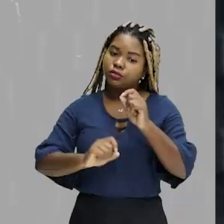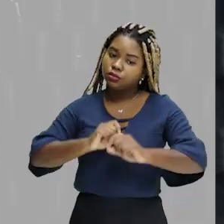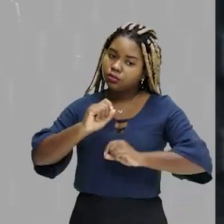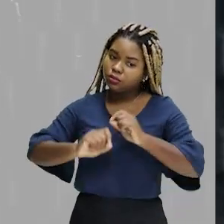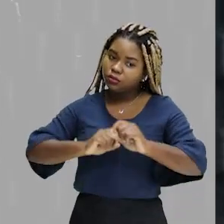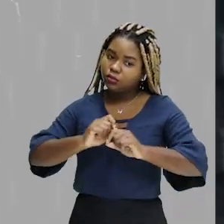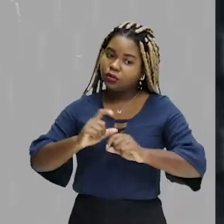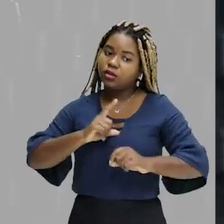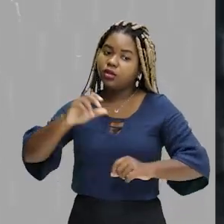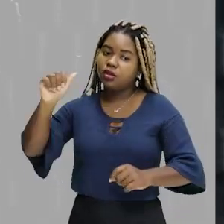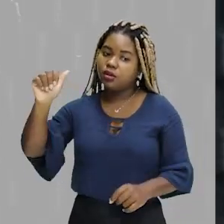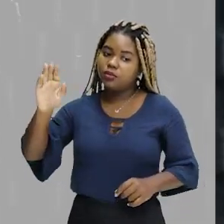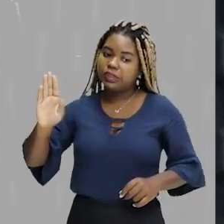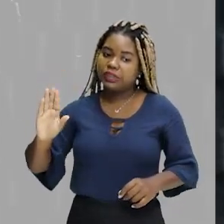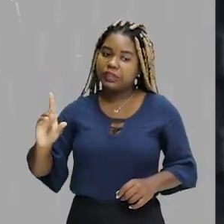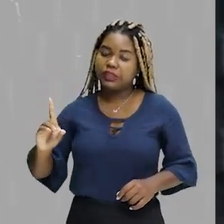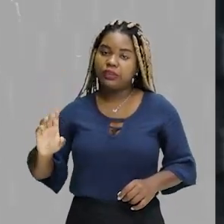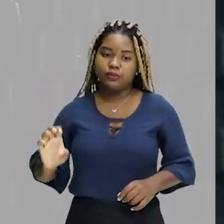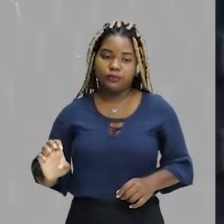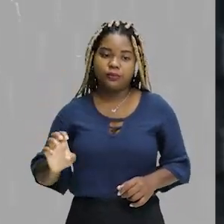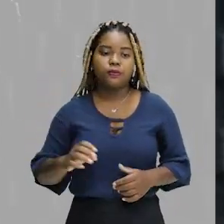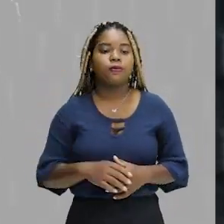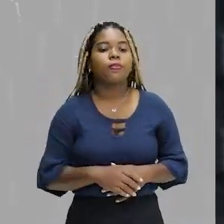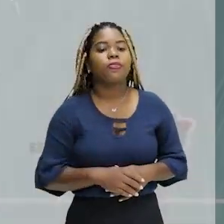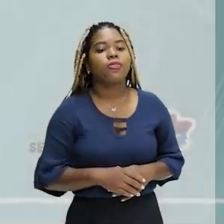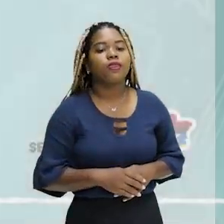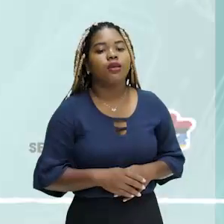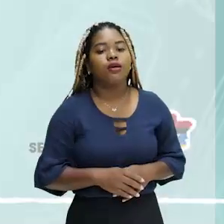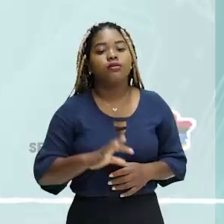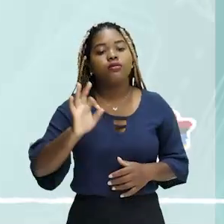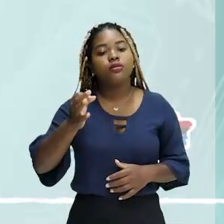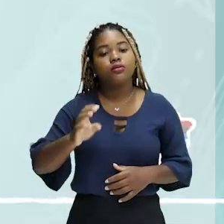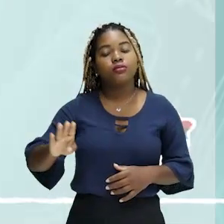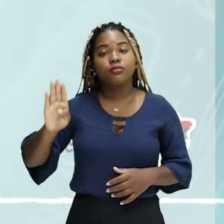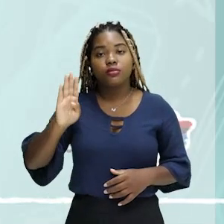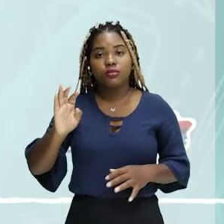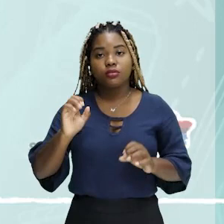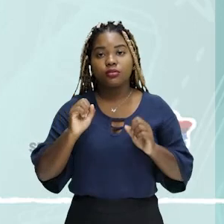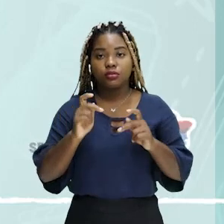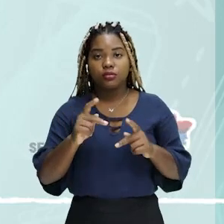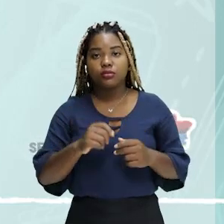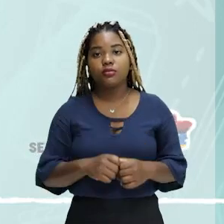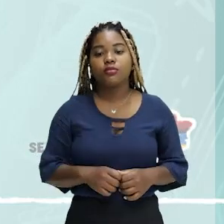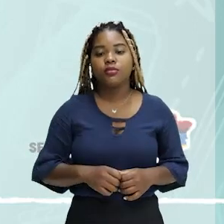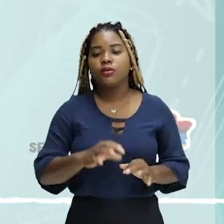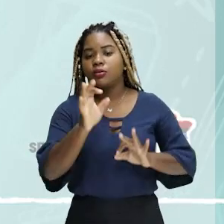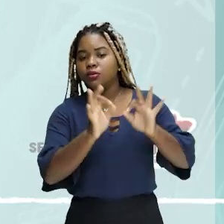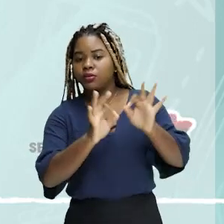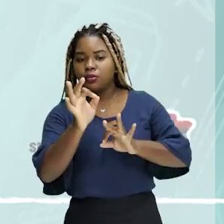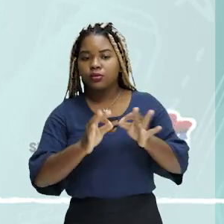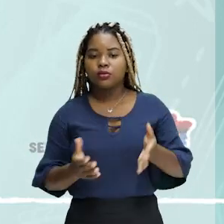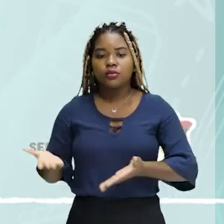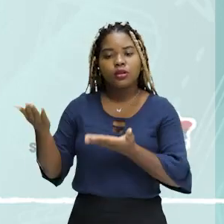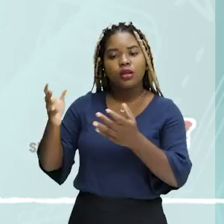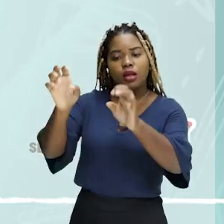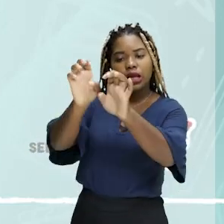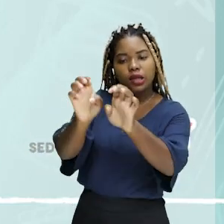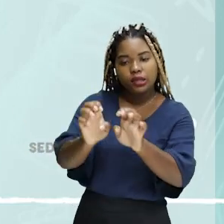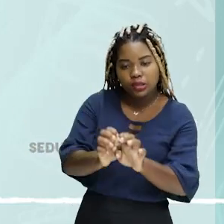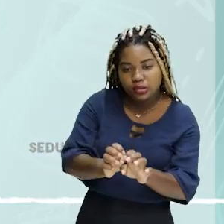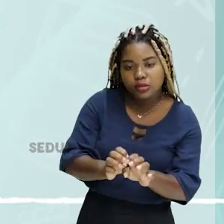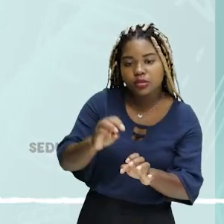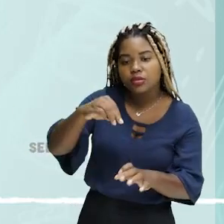aqui as alternativas. Bom, turma, eu preparei aqui a estrutura